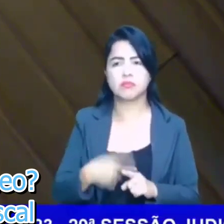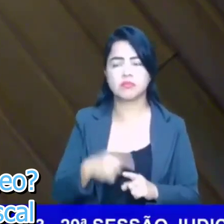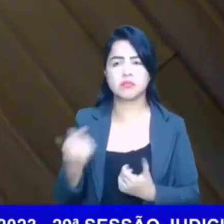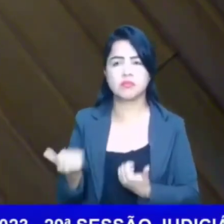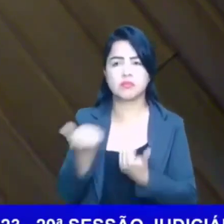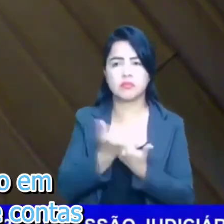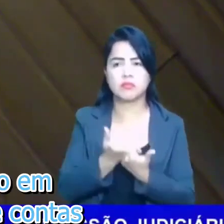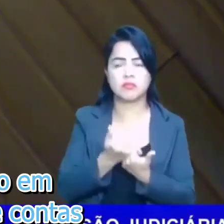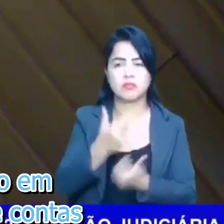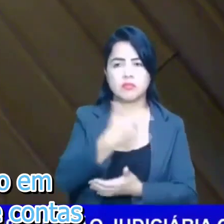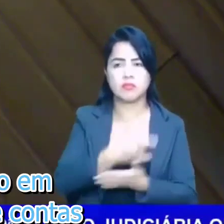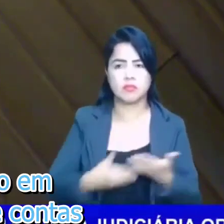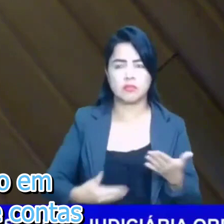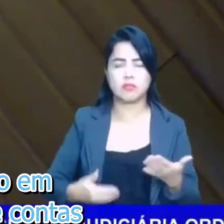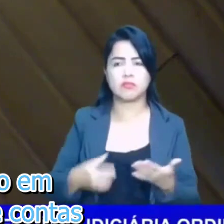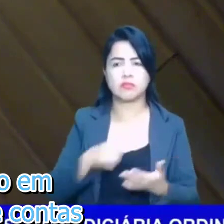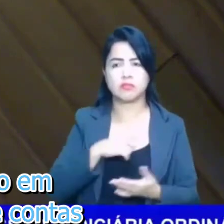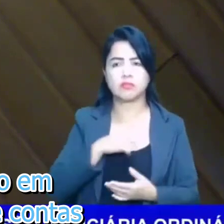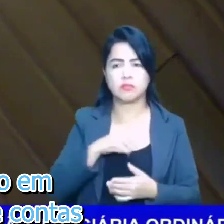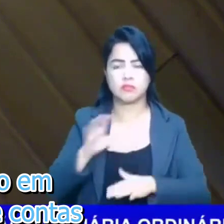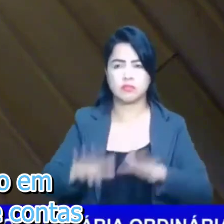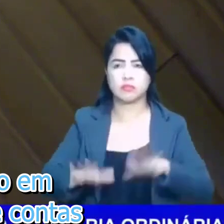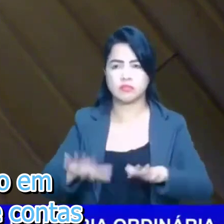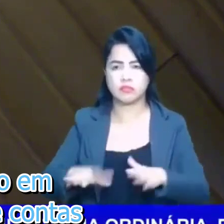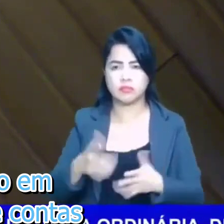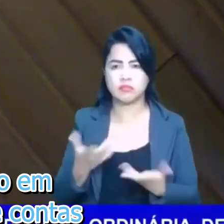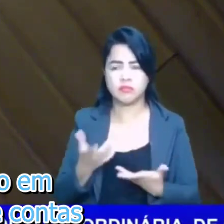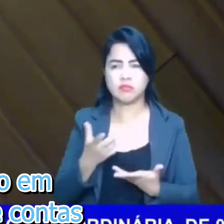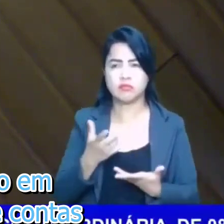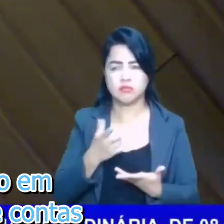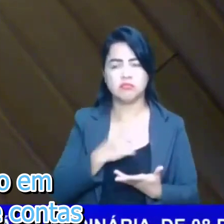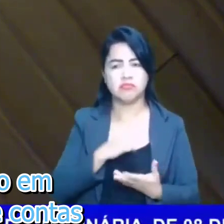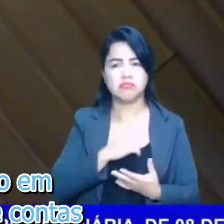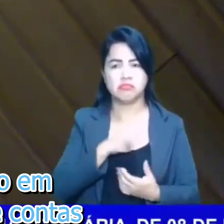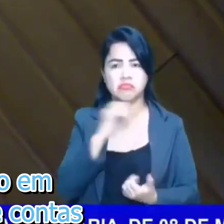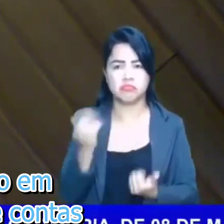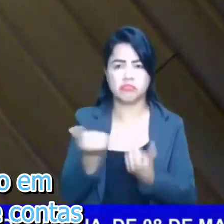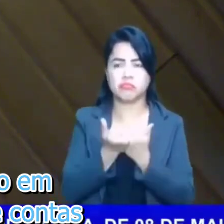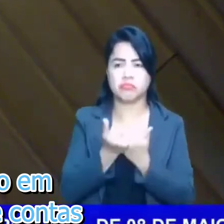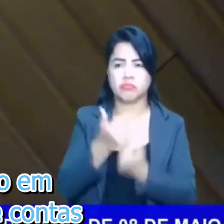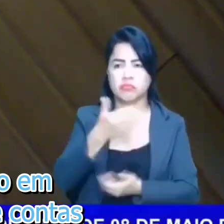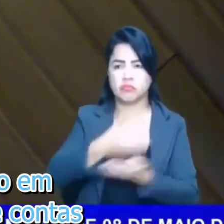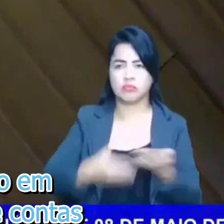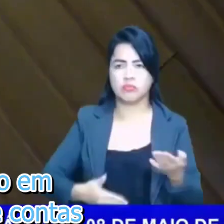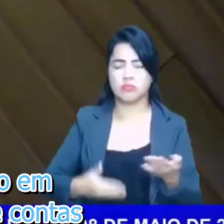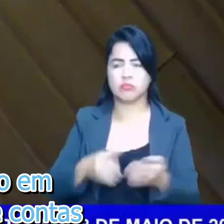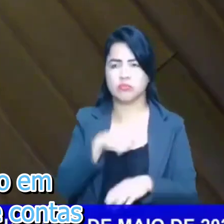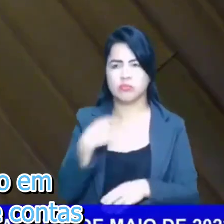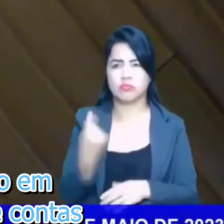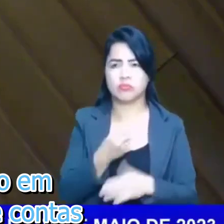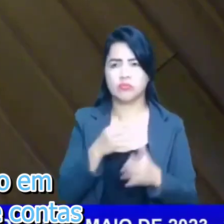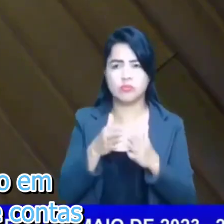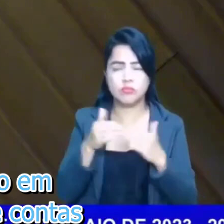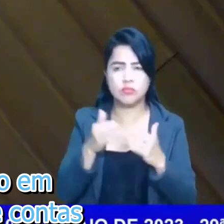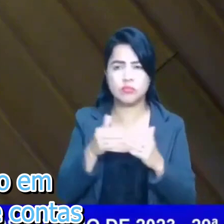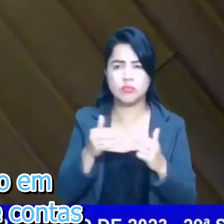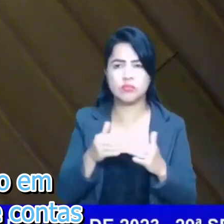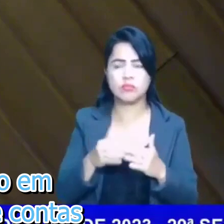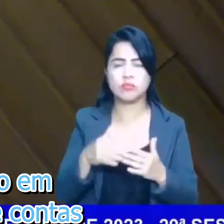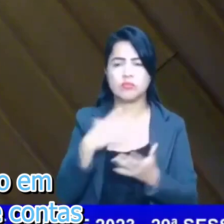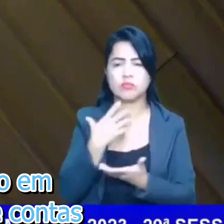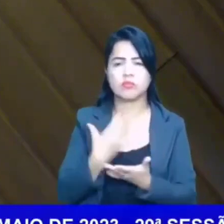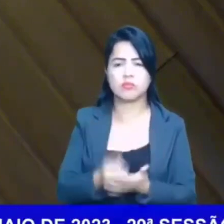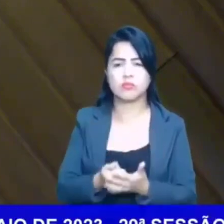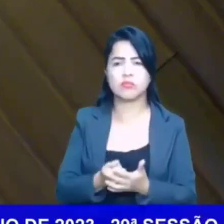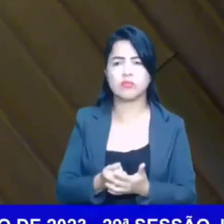substituindo o documento fiscal e ele está fazendo as vezes do documento fiscal. Então, em razão disso, nós pedimos a aprovação da prestação